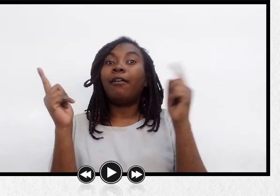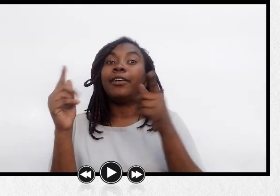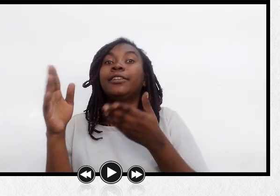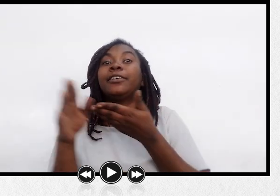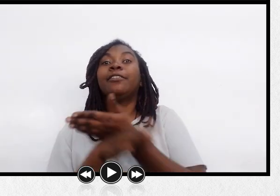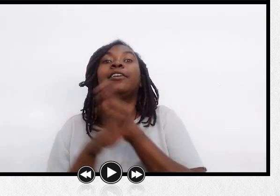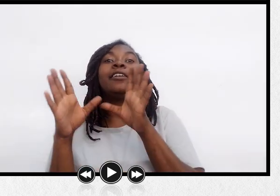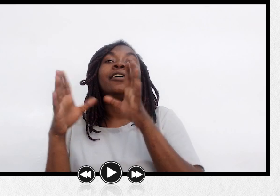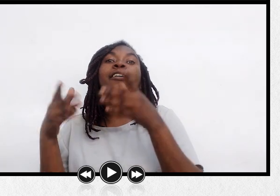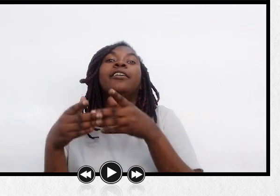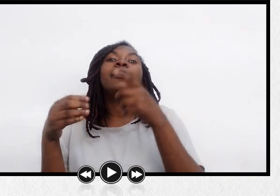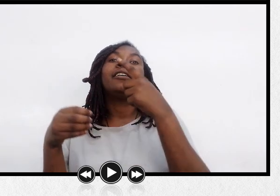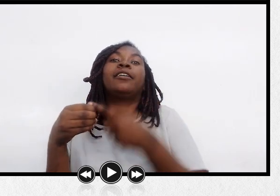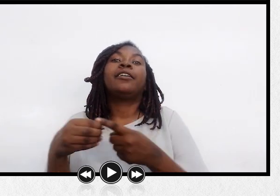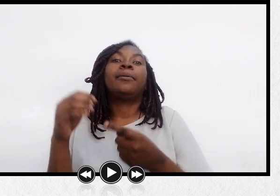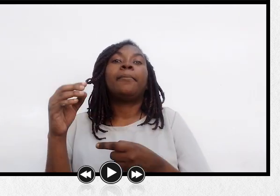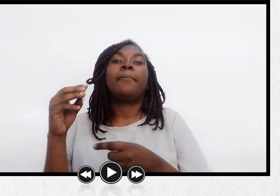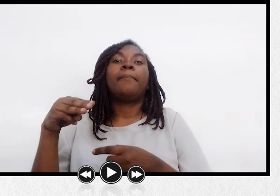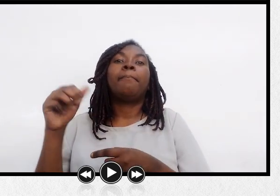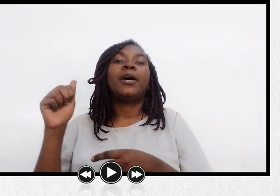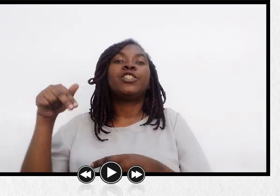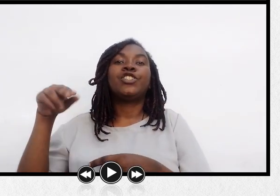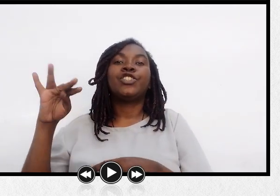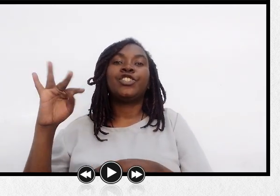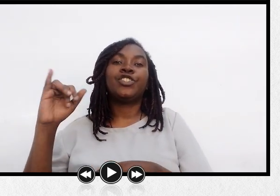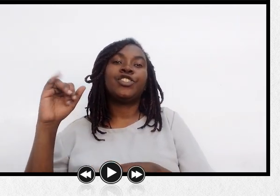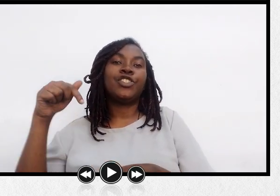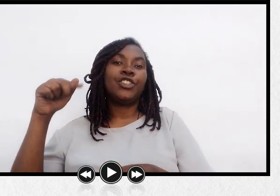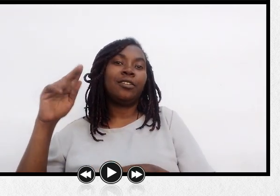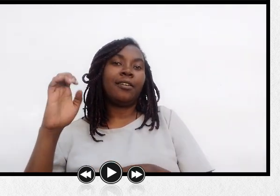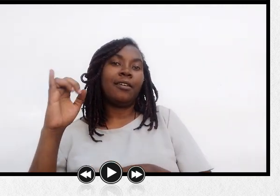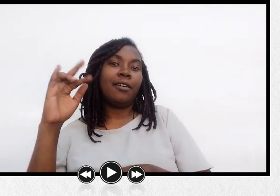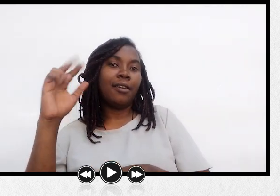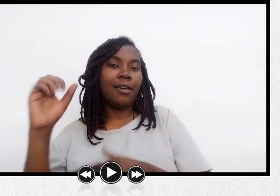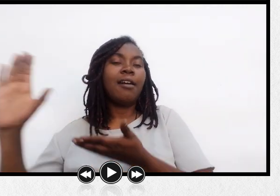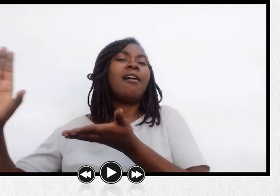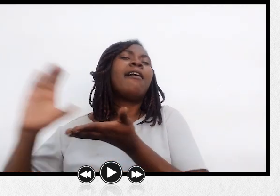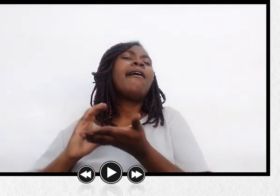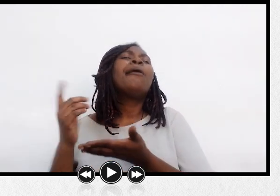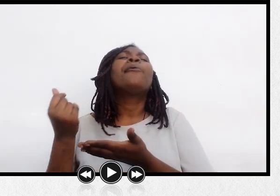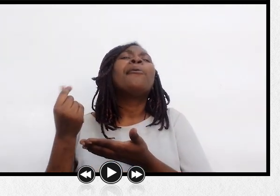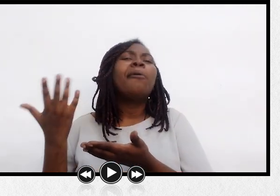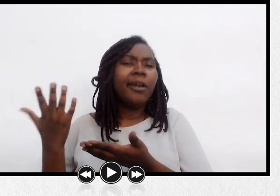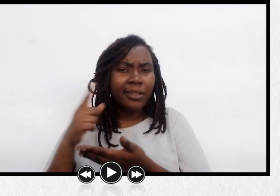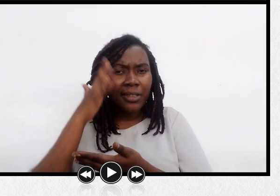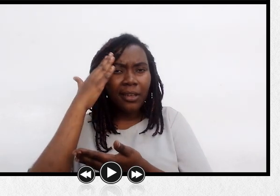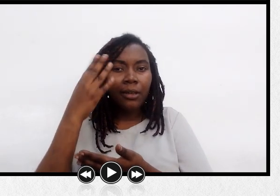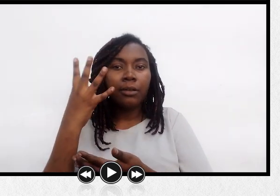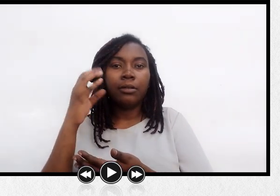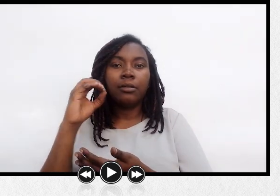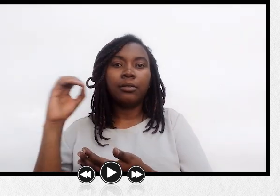da Mantiqueira. Você sabe quanto que eles recebem da cobrança pelo uso da água? 400